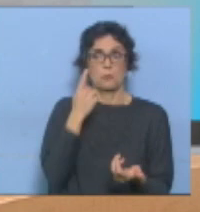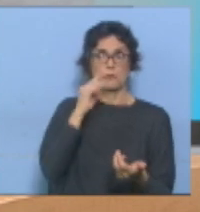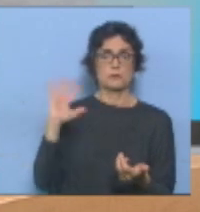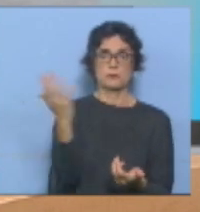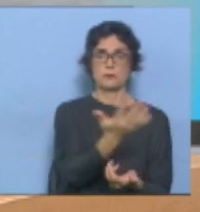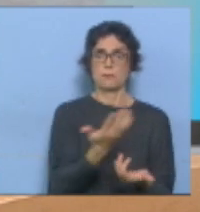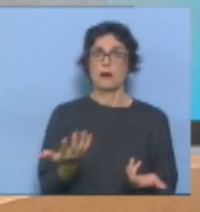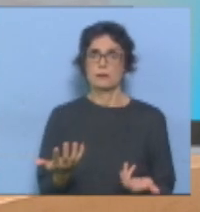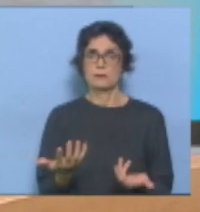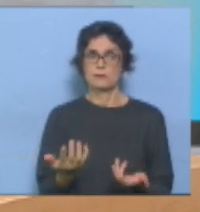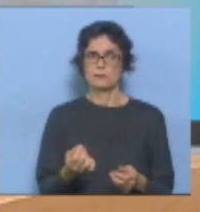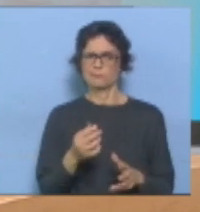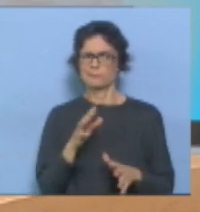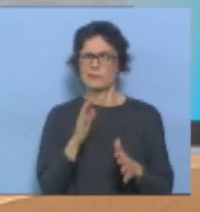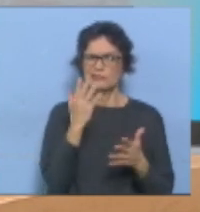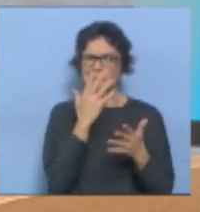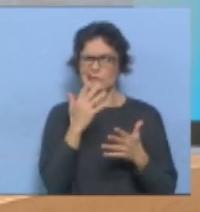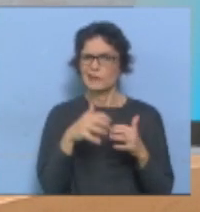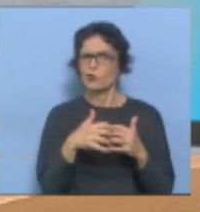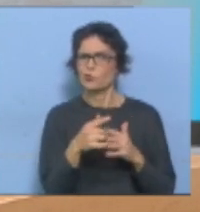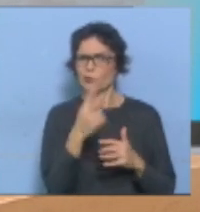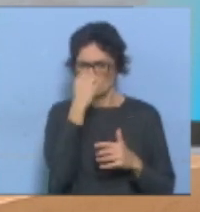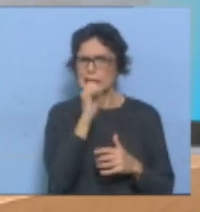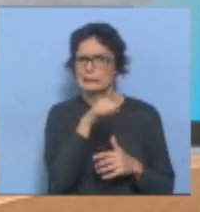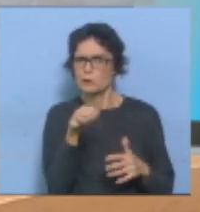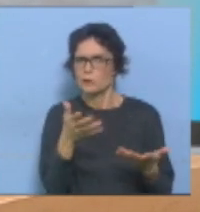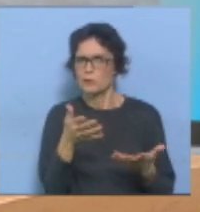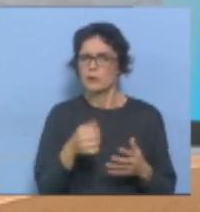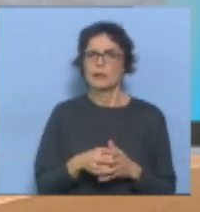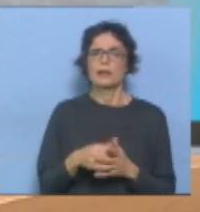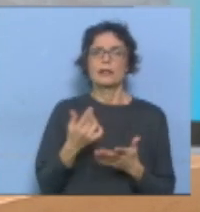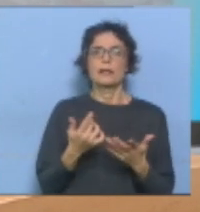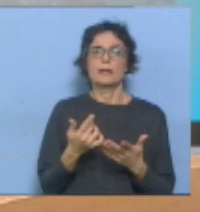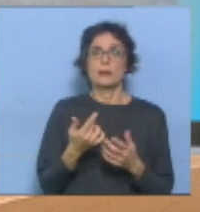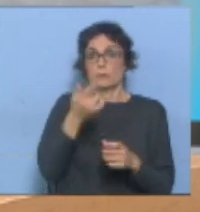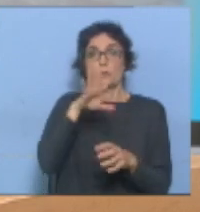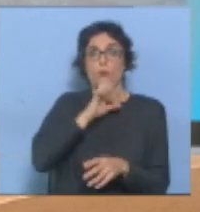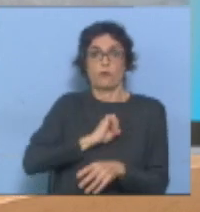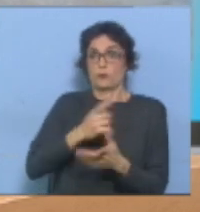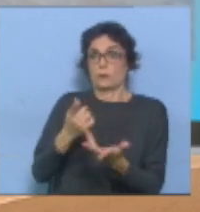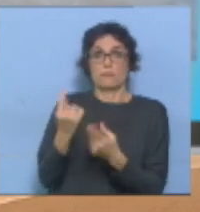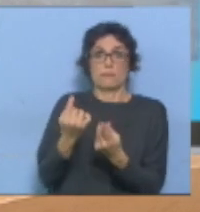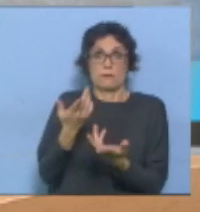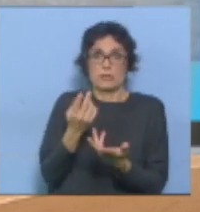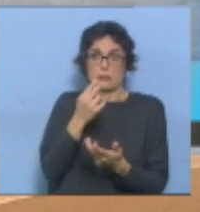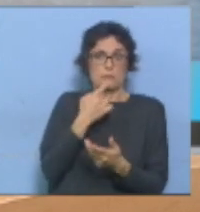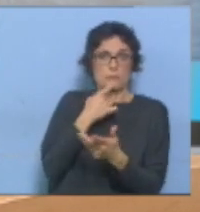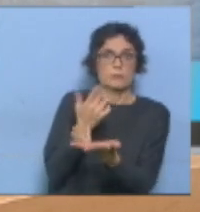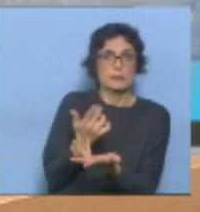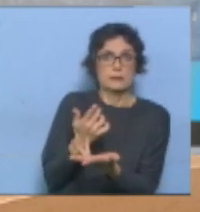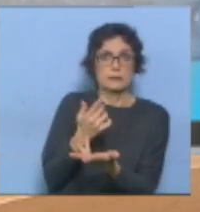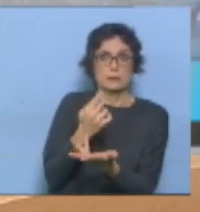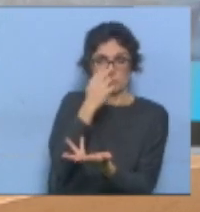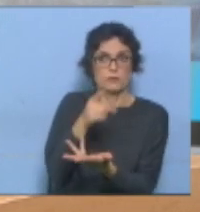vê. E esse padrão seguiu do visível e portanto, é só um